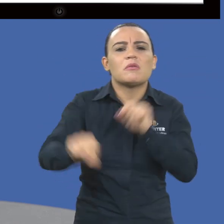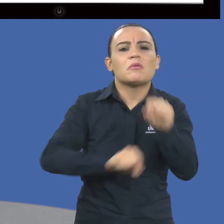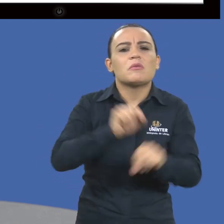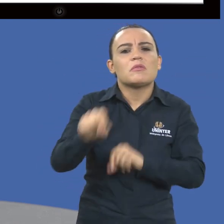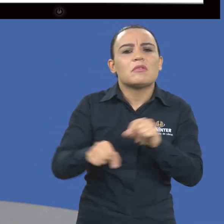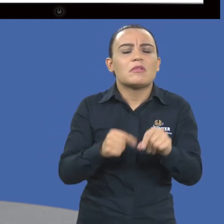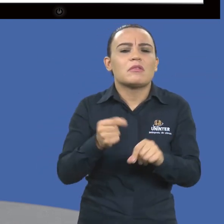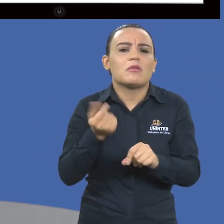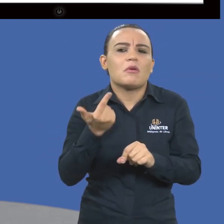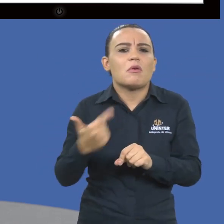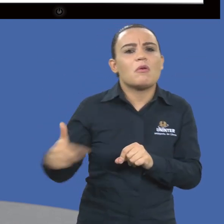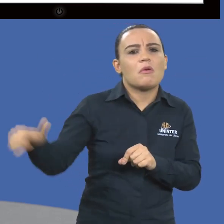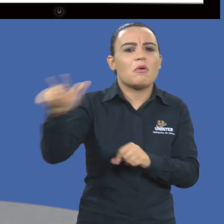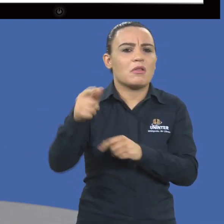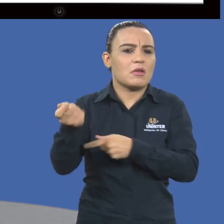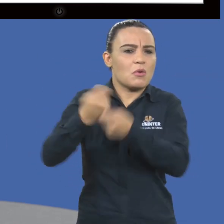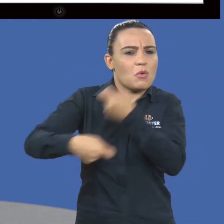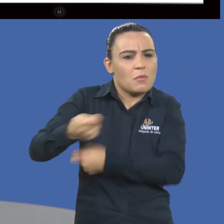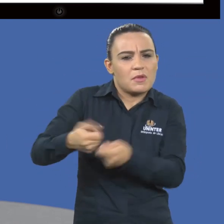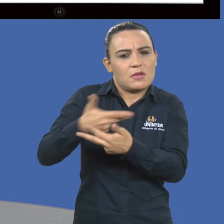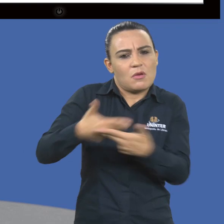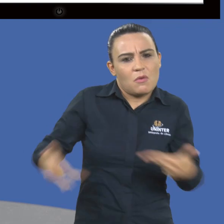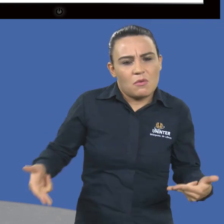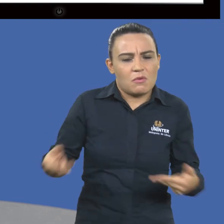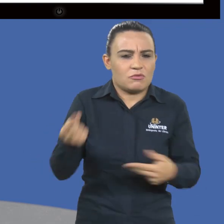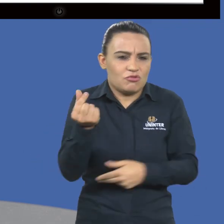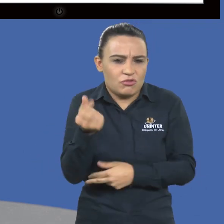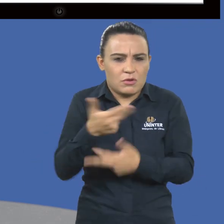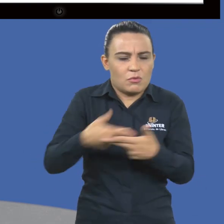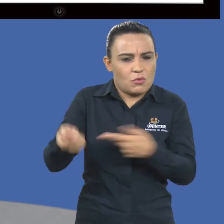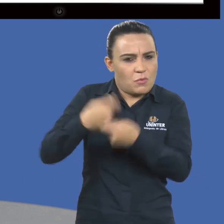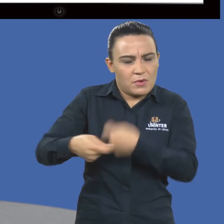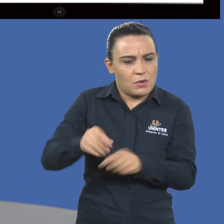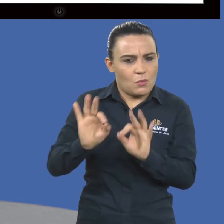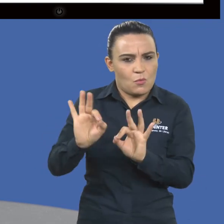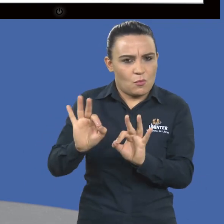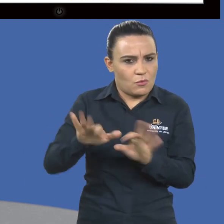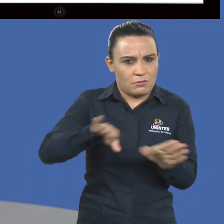qualquer entidade de natureza comercial.